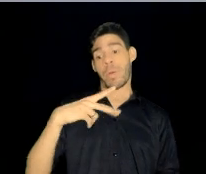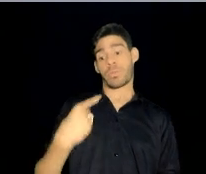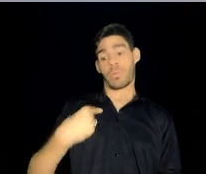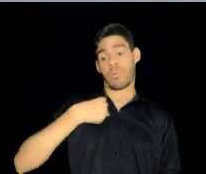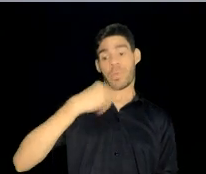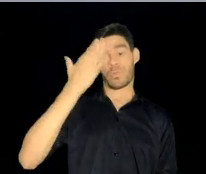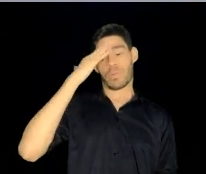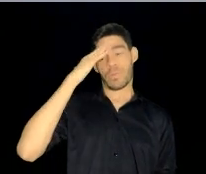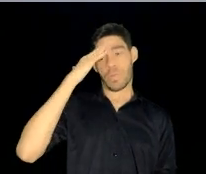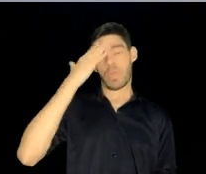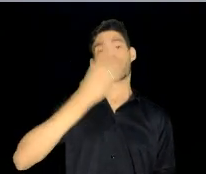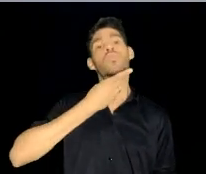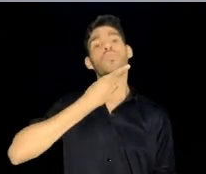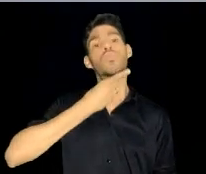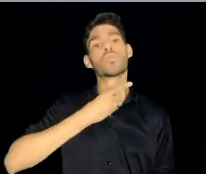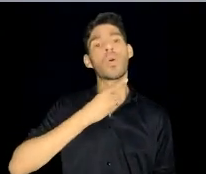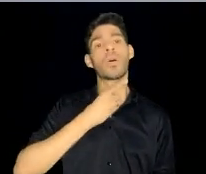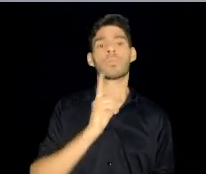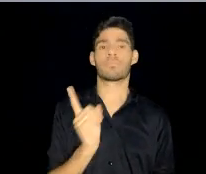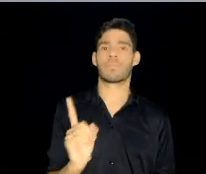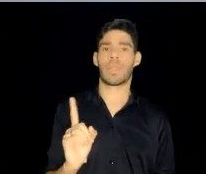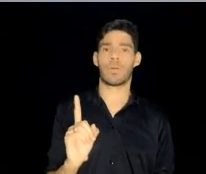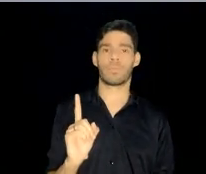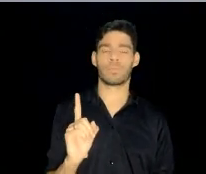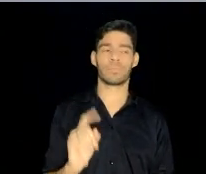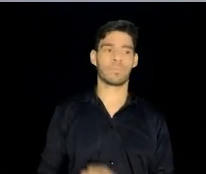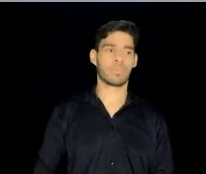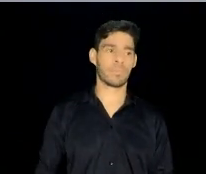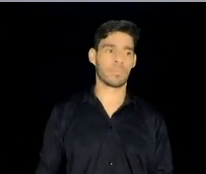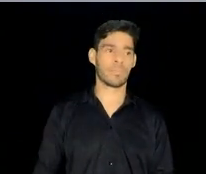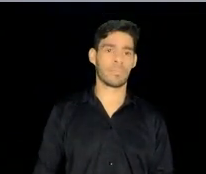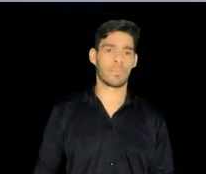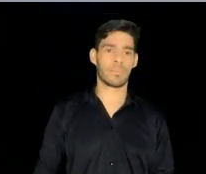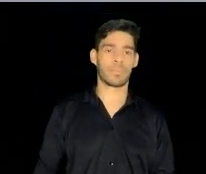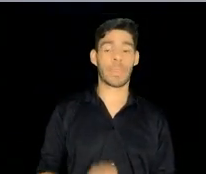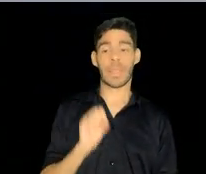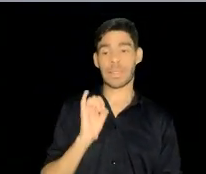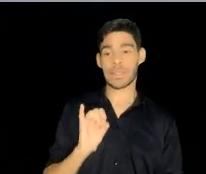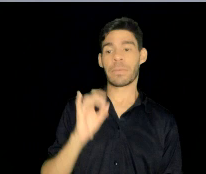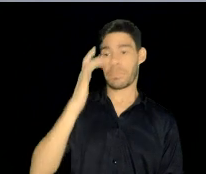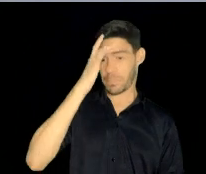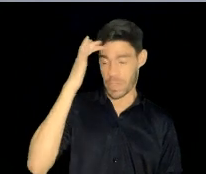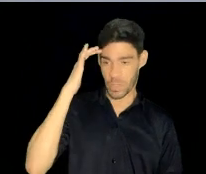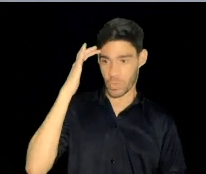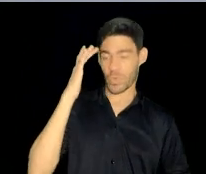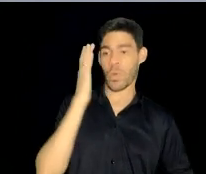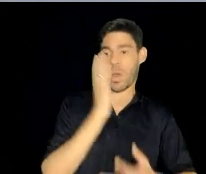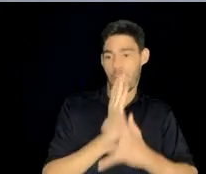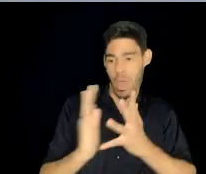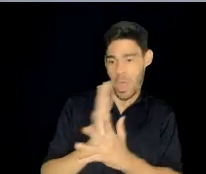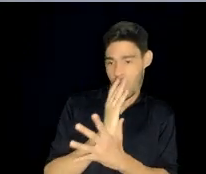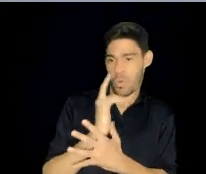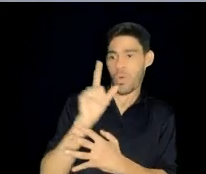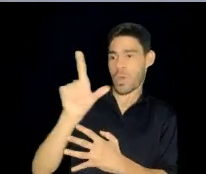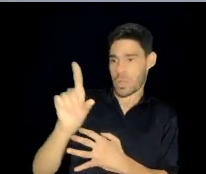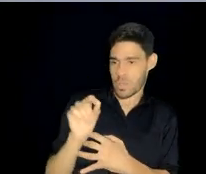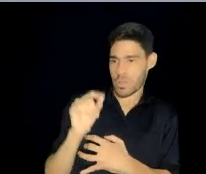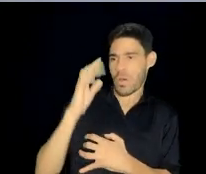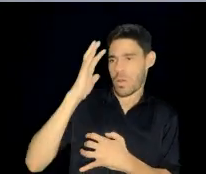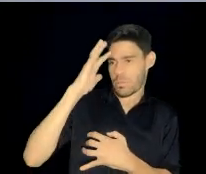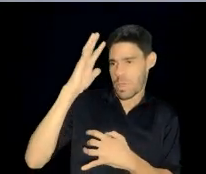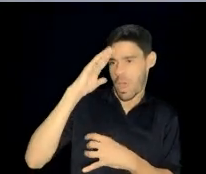eu, particularmente, entendo que não há dolo na prática do crime. Quer dizer, quando alguém faz a opção